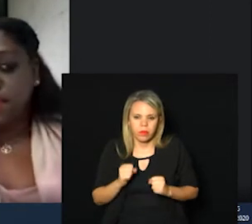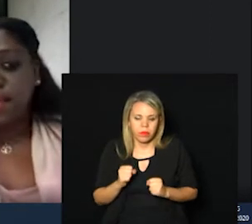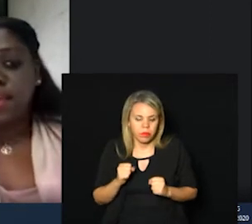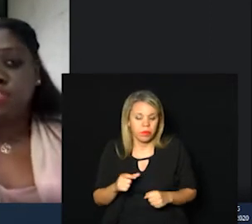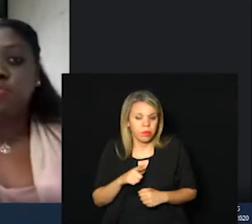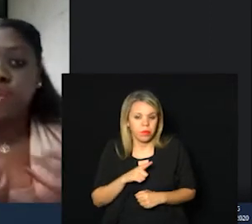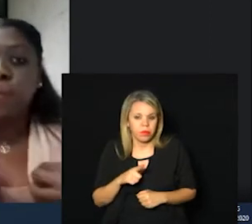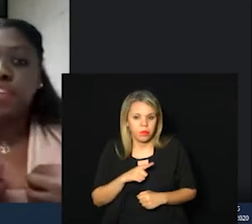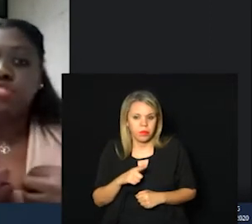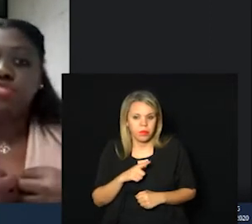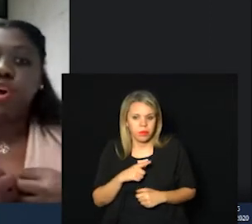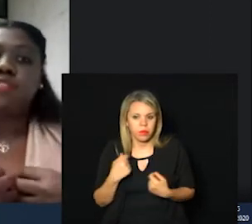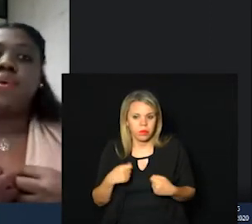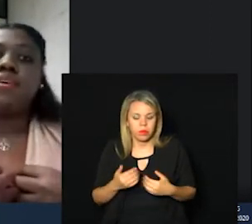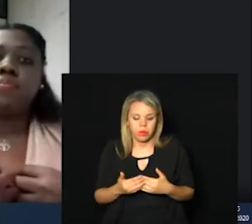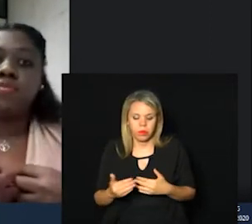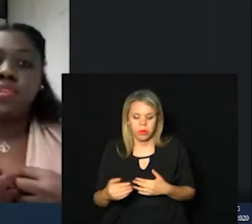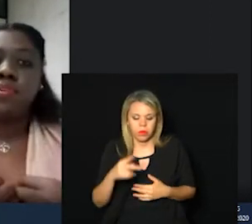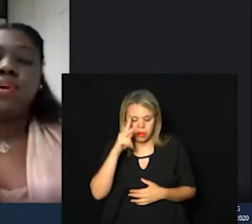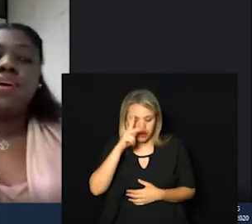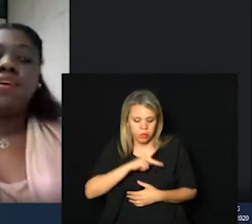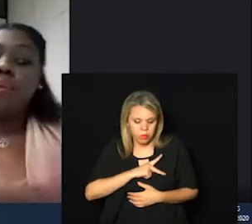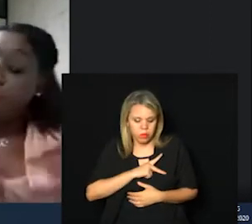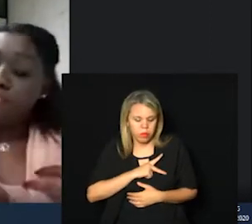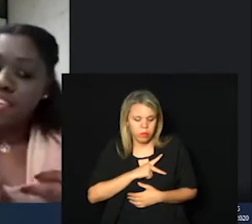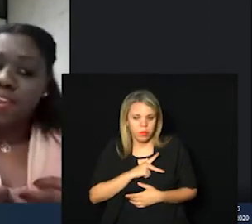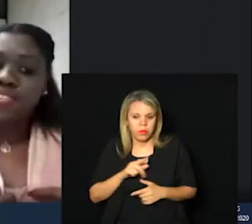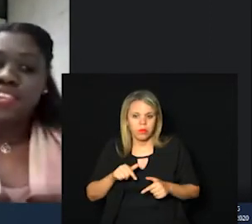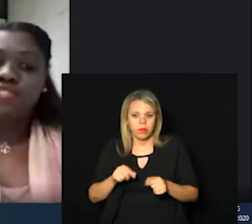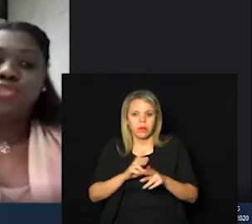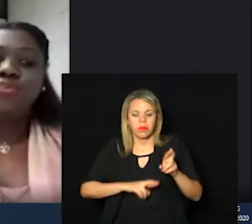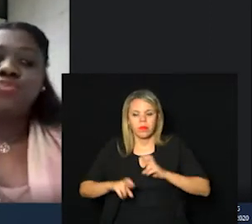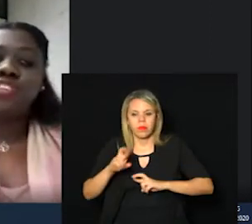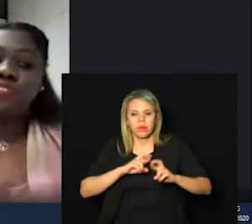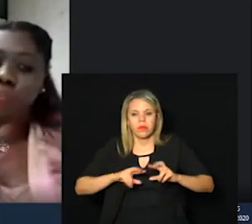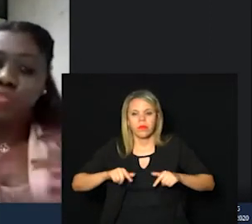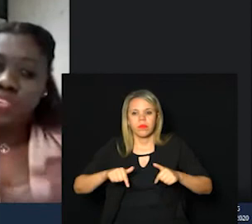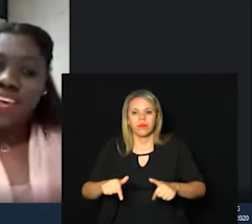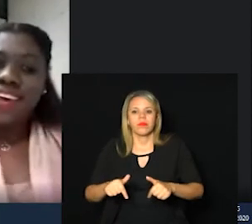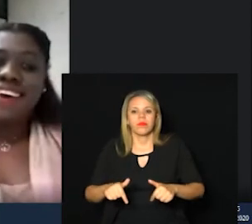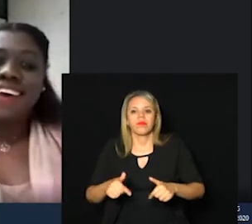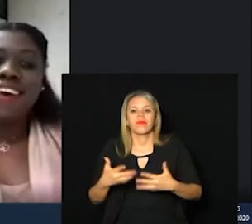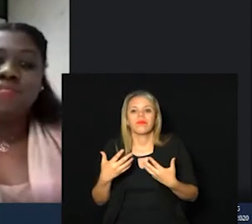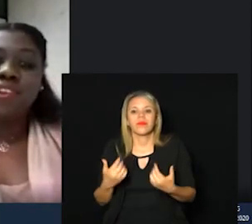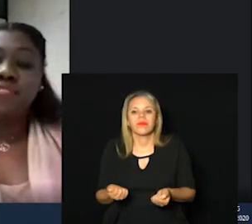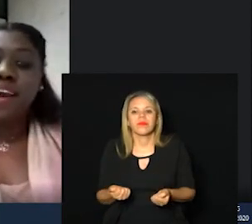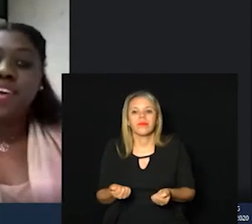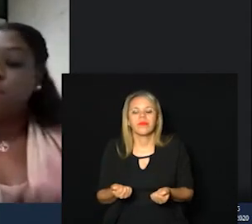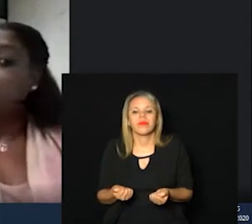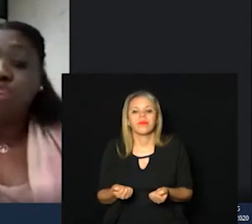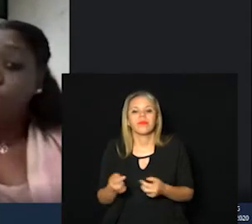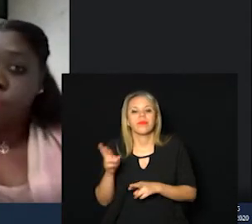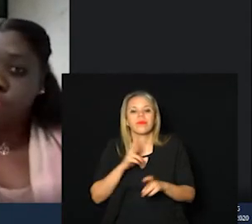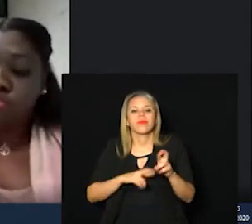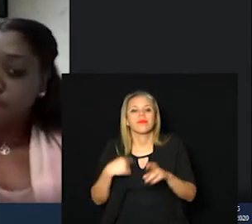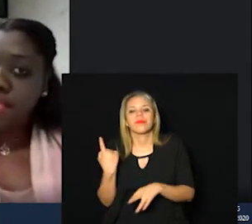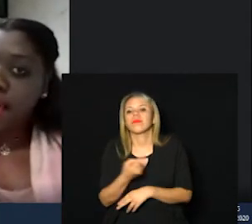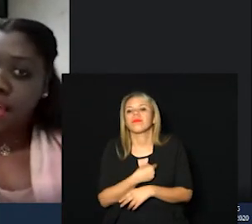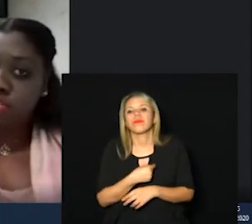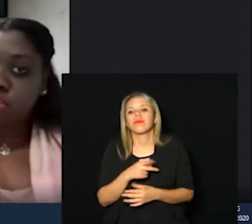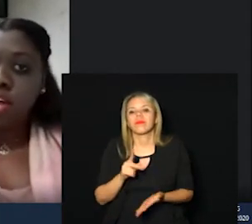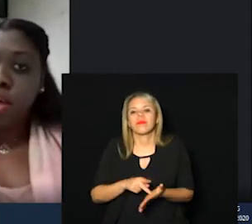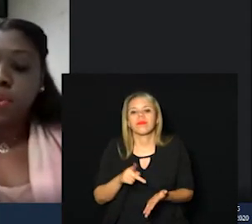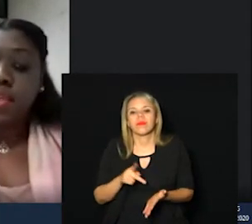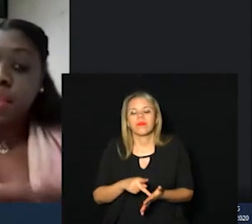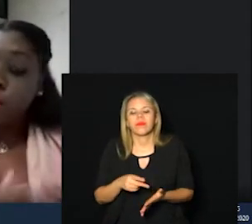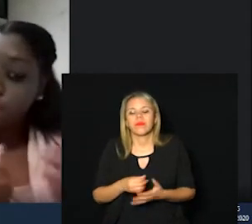ter, né, e a gente precisa partir de nós mesmos. Então, vamos revisar nossas atitudes, vamos verificar quem nós somos de